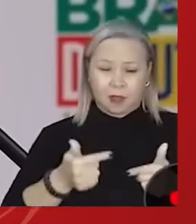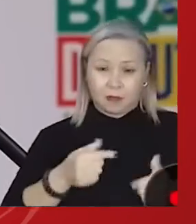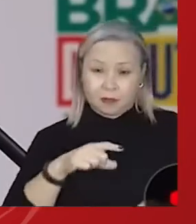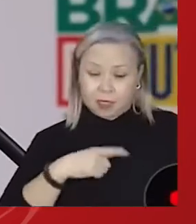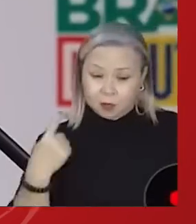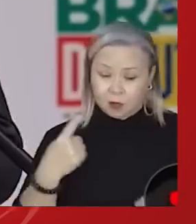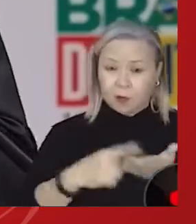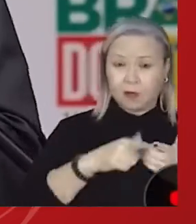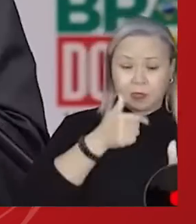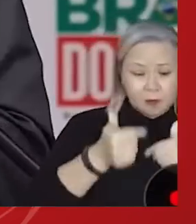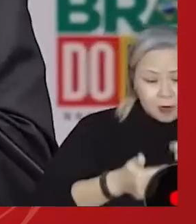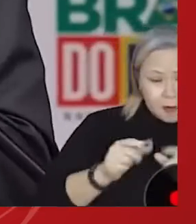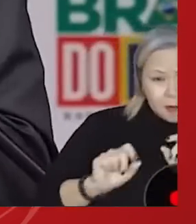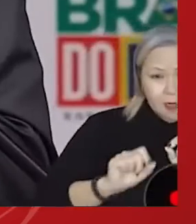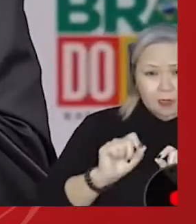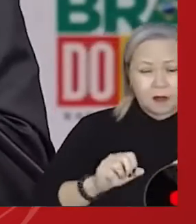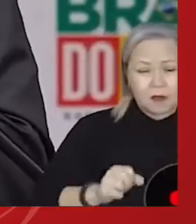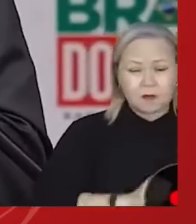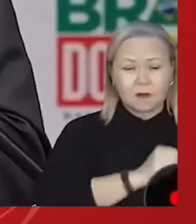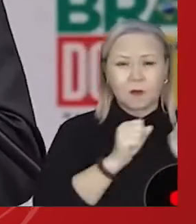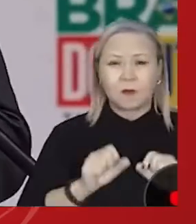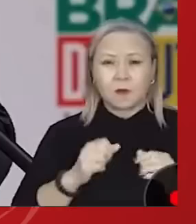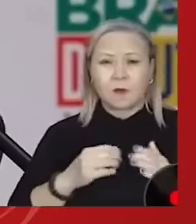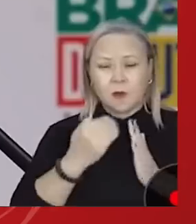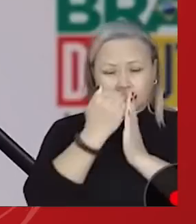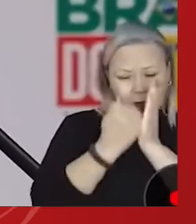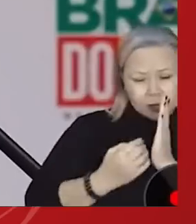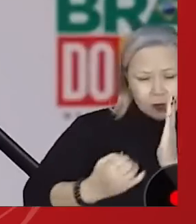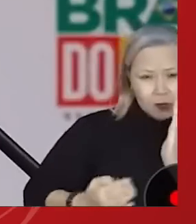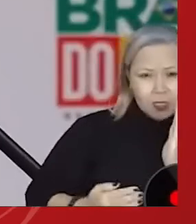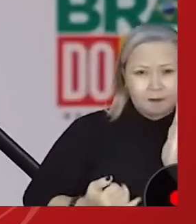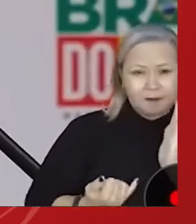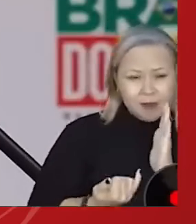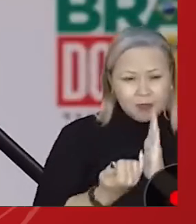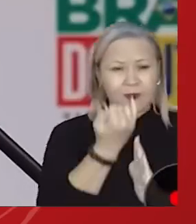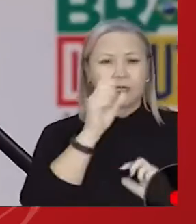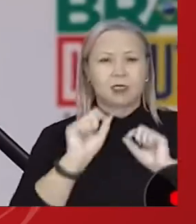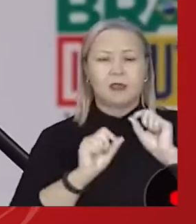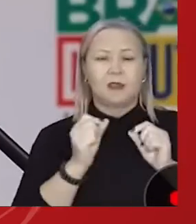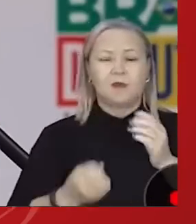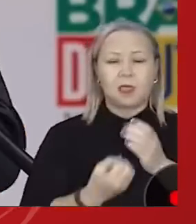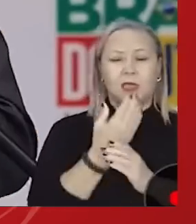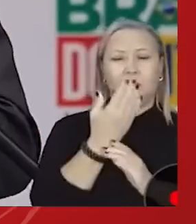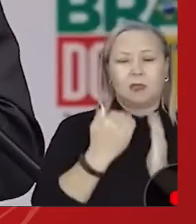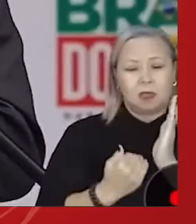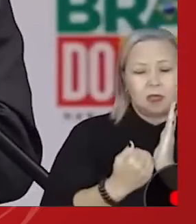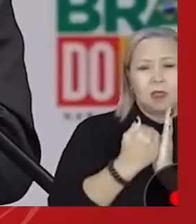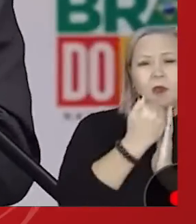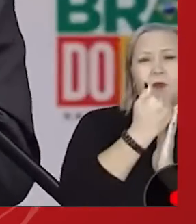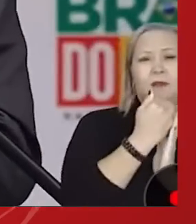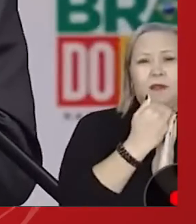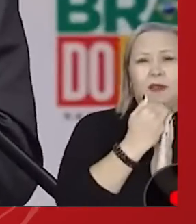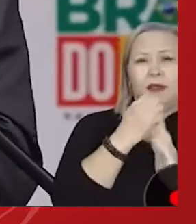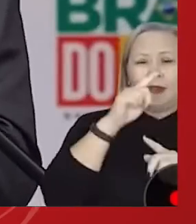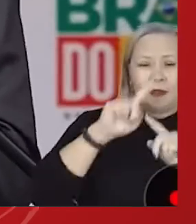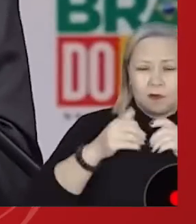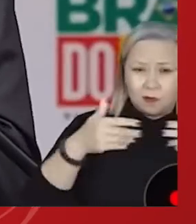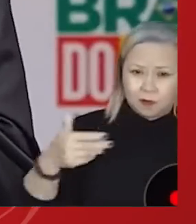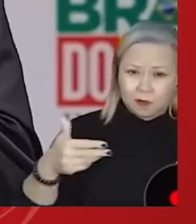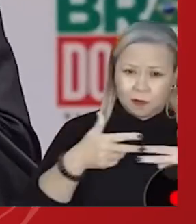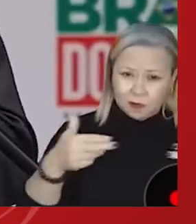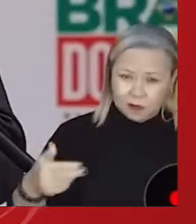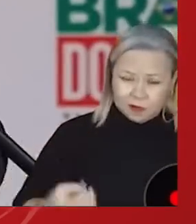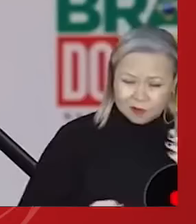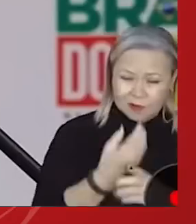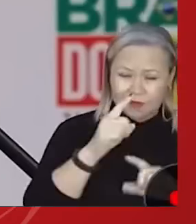de trabalhar para que a gente possa reduzir a inflação e aumentar a produção de alimentos, principalmente os alimentos básicos, que